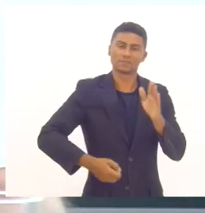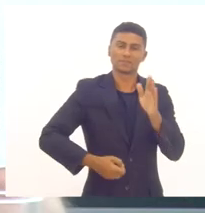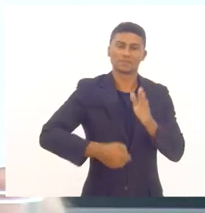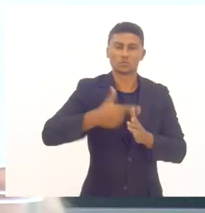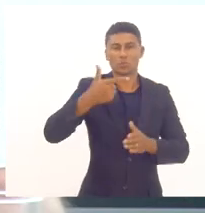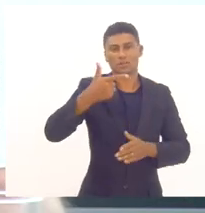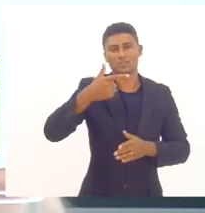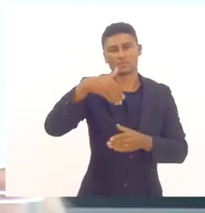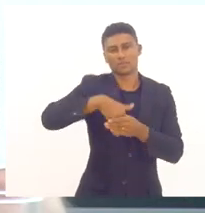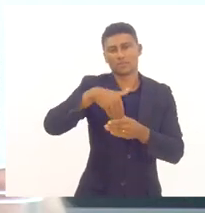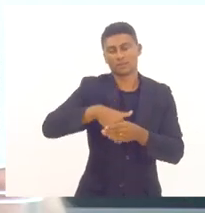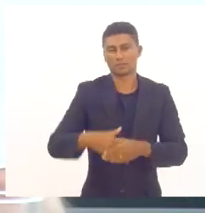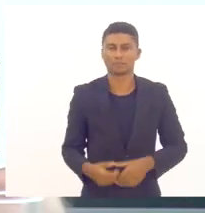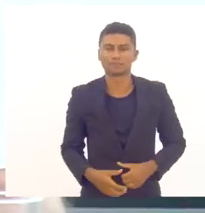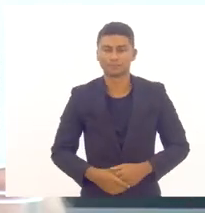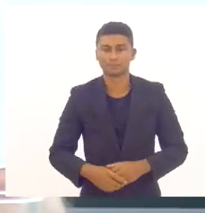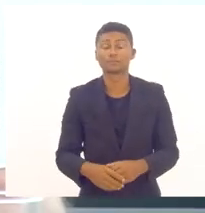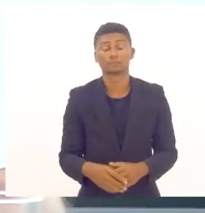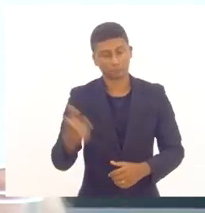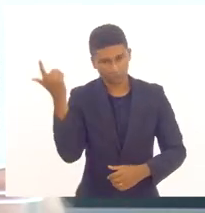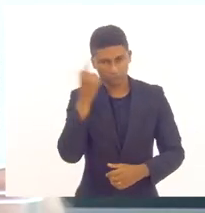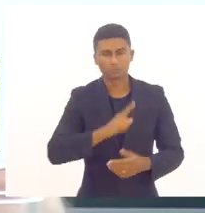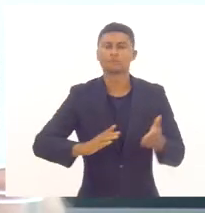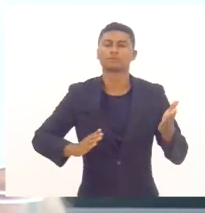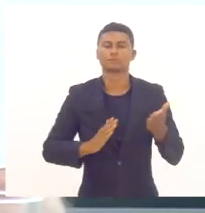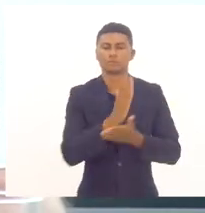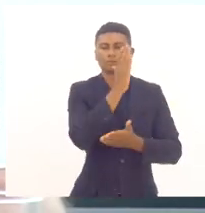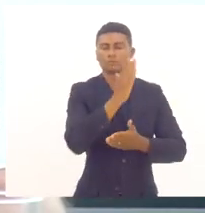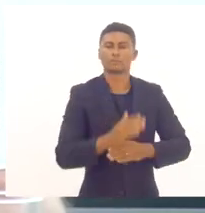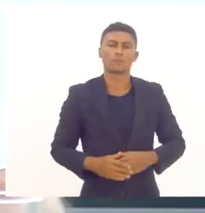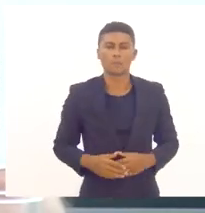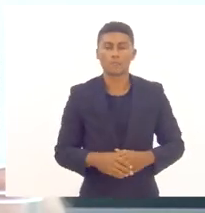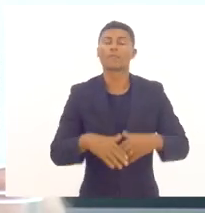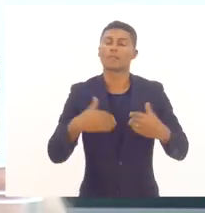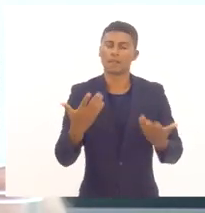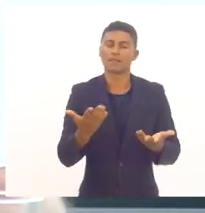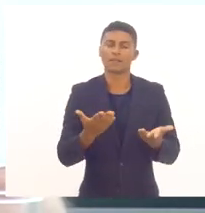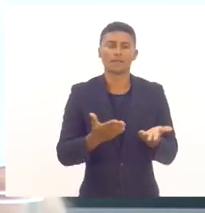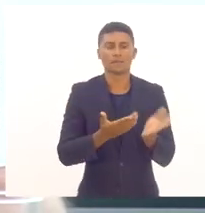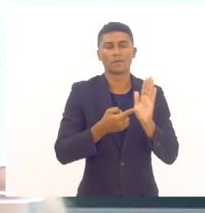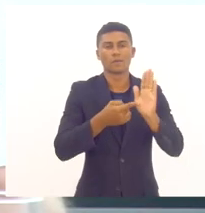né? E ele foi aprovado e originou-se a lei